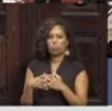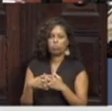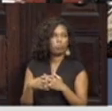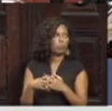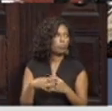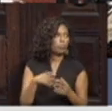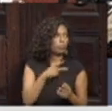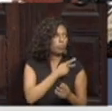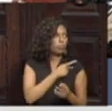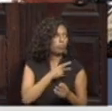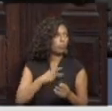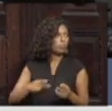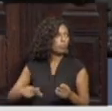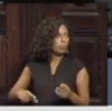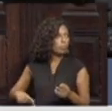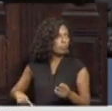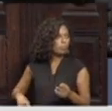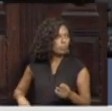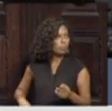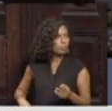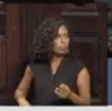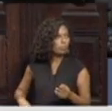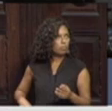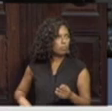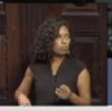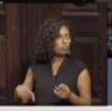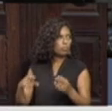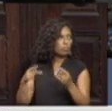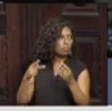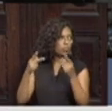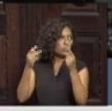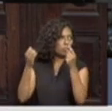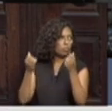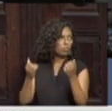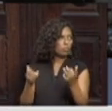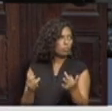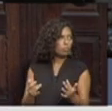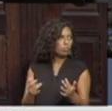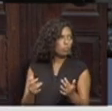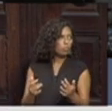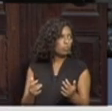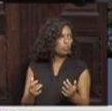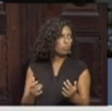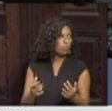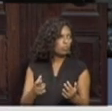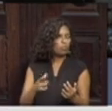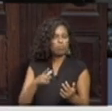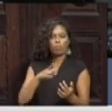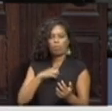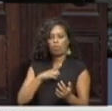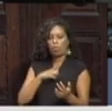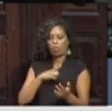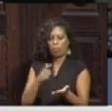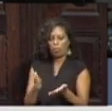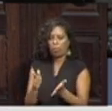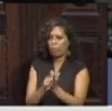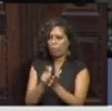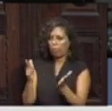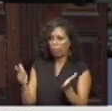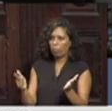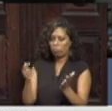Olha só, o que chegou aqui é uma recomendação do Ministério Público, tá bom? Vou fazer chegar a cópia à mão de Vossas